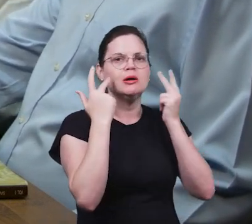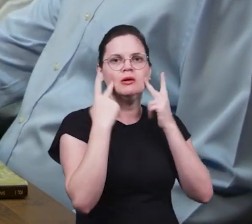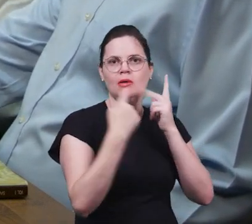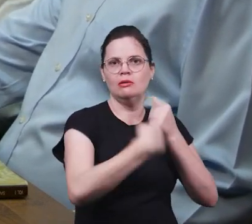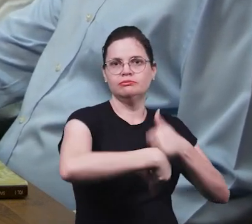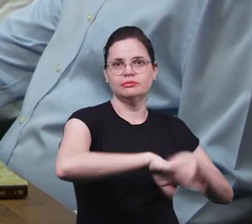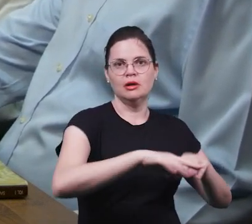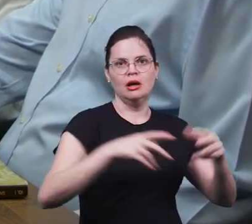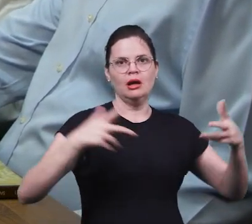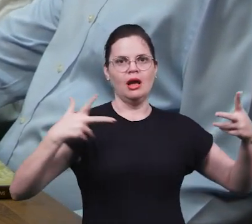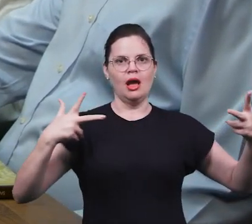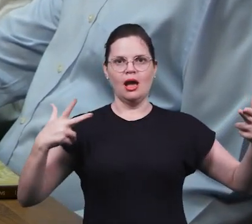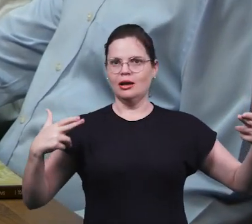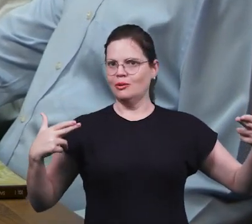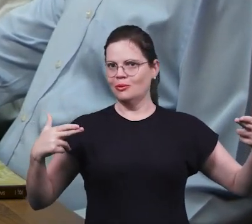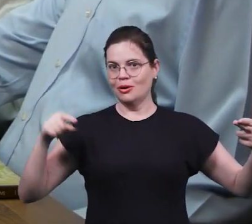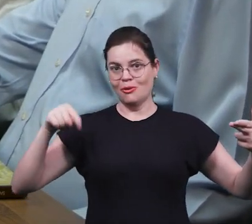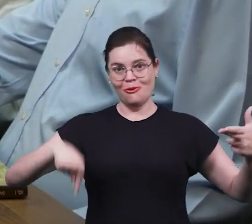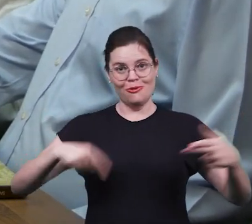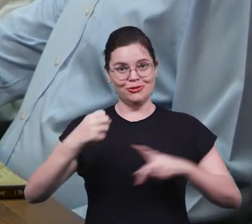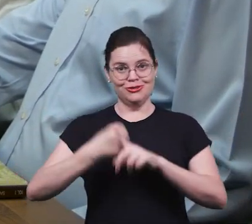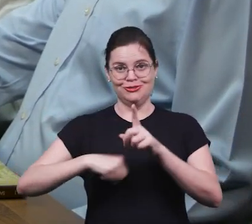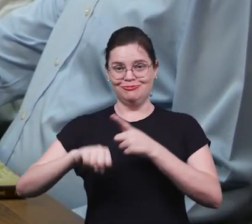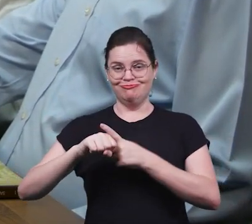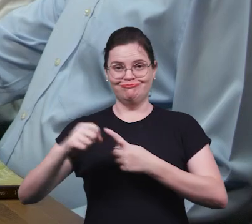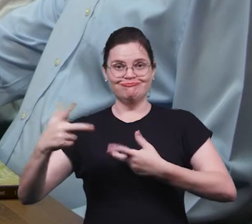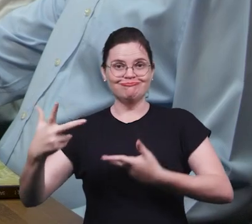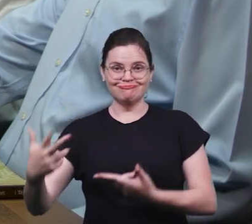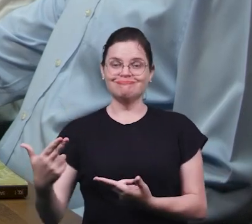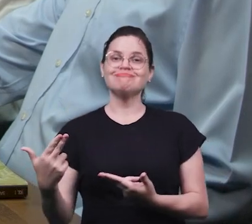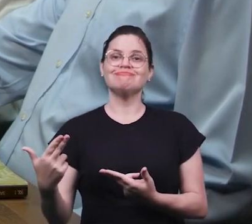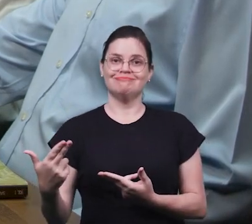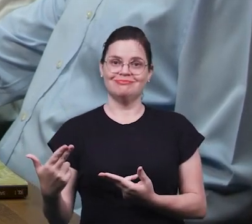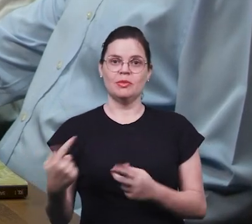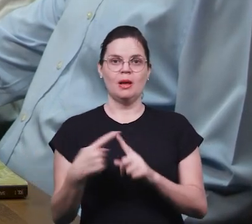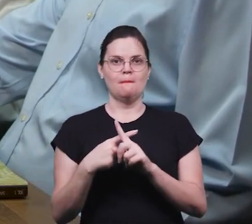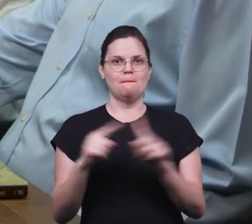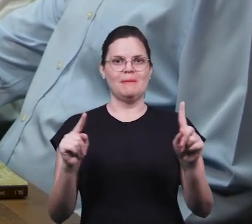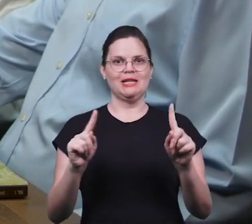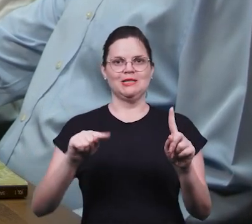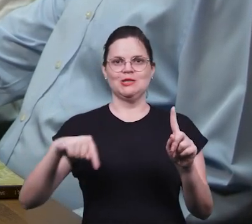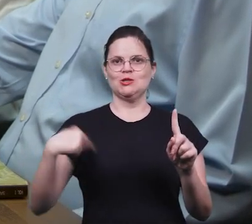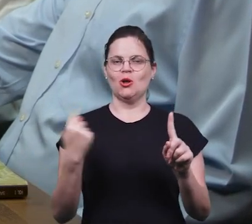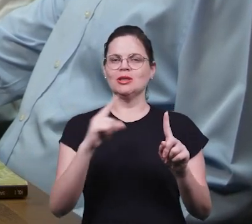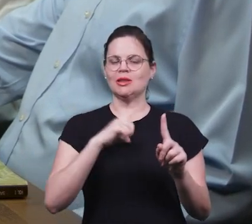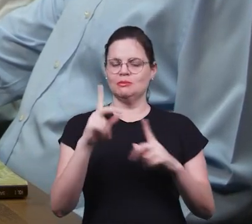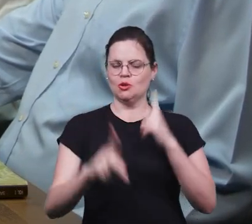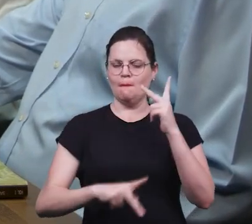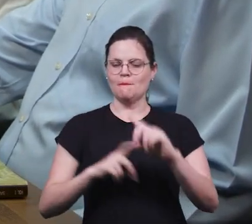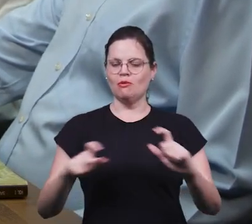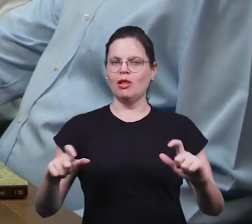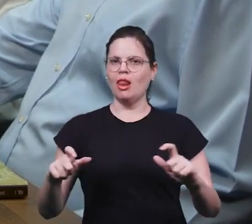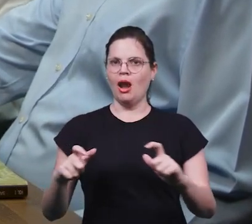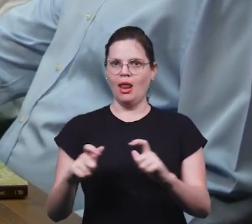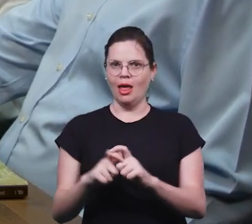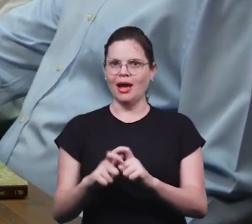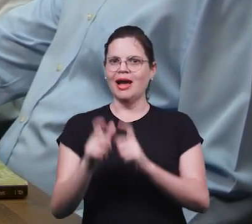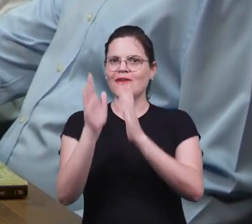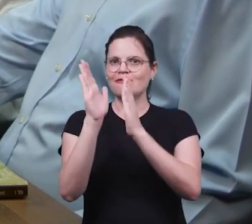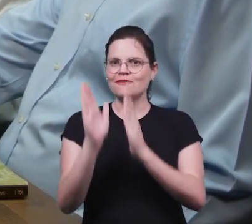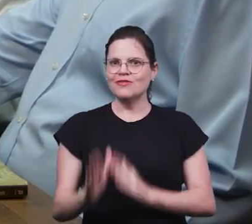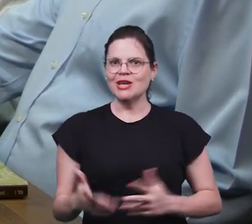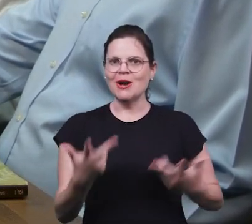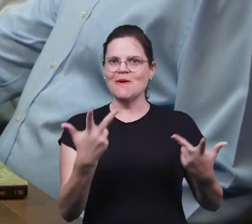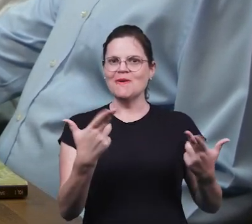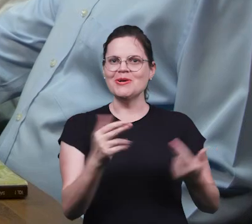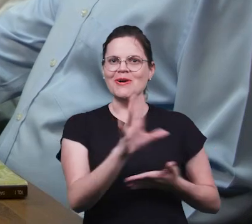seguindo. Mas Deus tem hoje ainda um povo como Noé, os pregoeiros da justiça. Glória a Deus. Estão